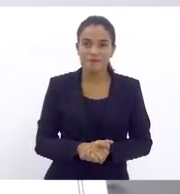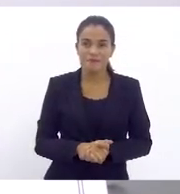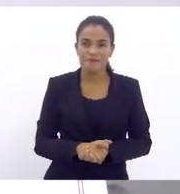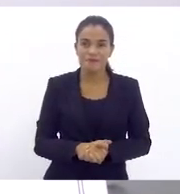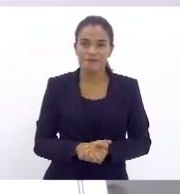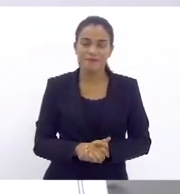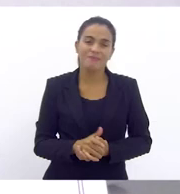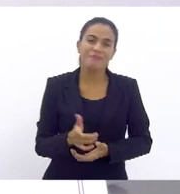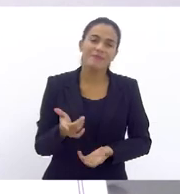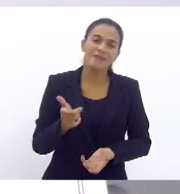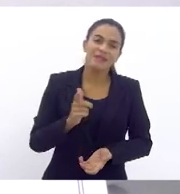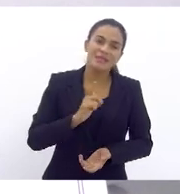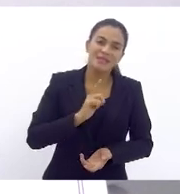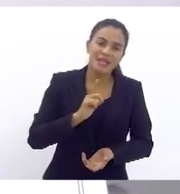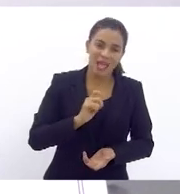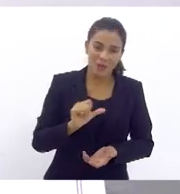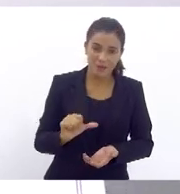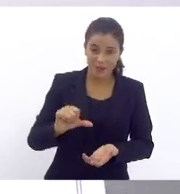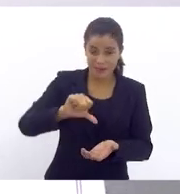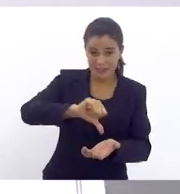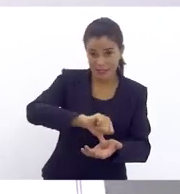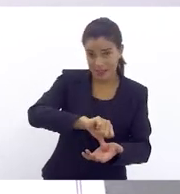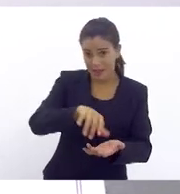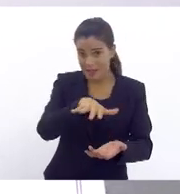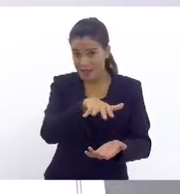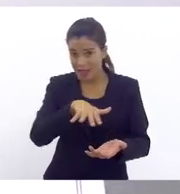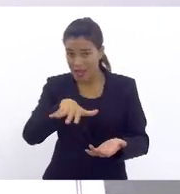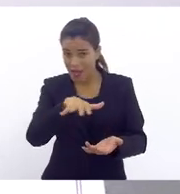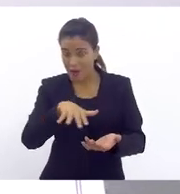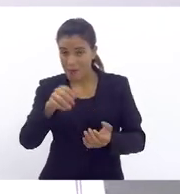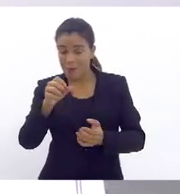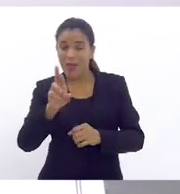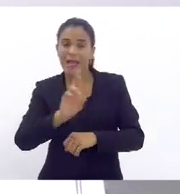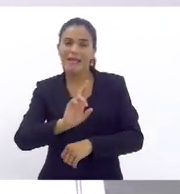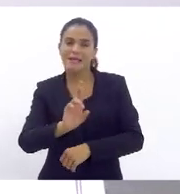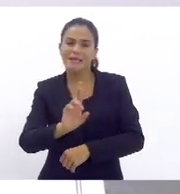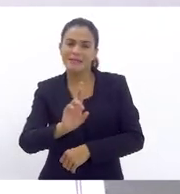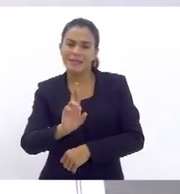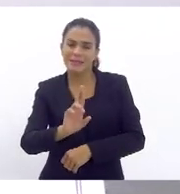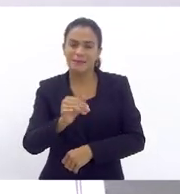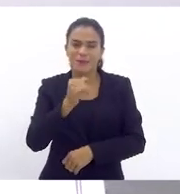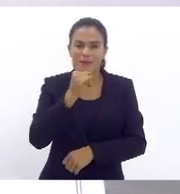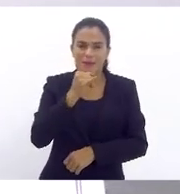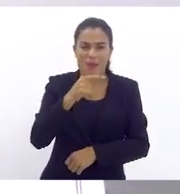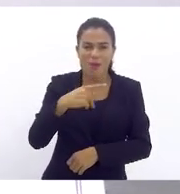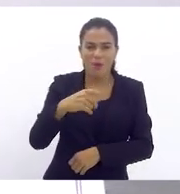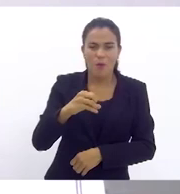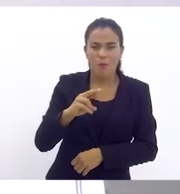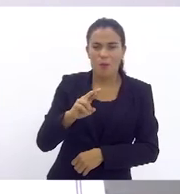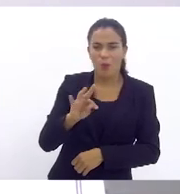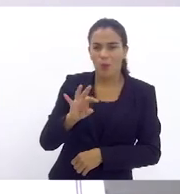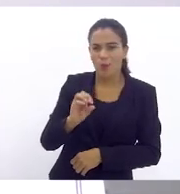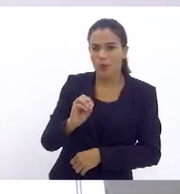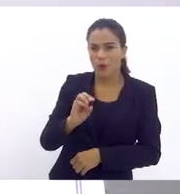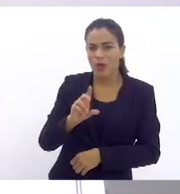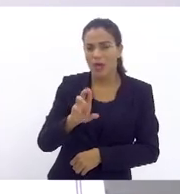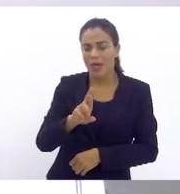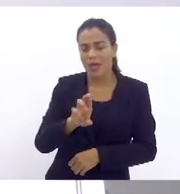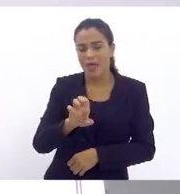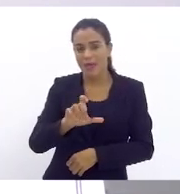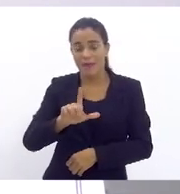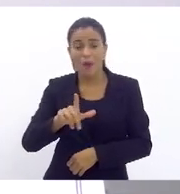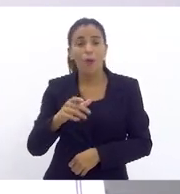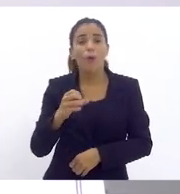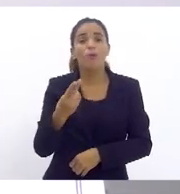teria uma uma centralidade ali no Polo metal mecânico em Resende Porto Real o que não é uma verdade considerando que